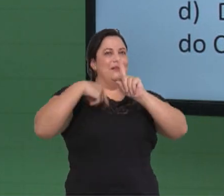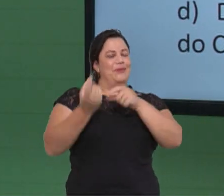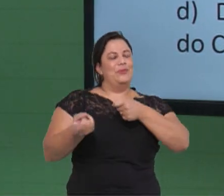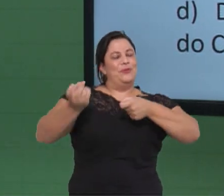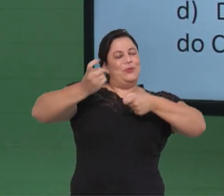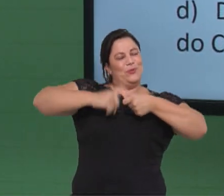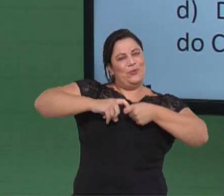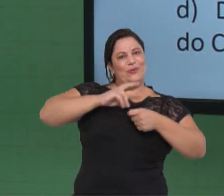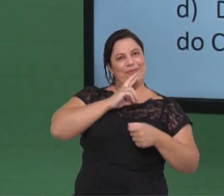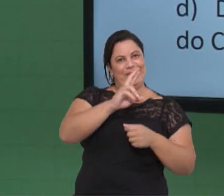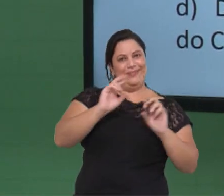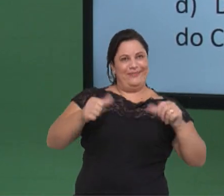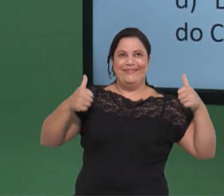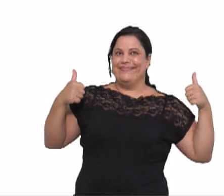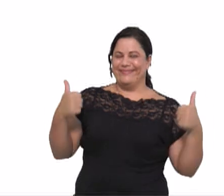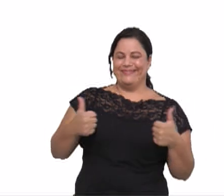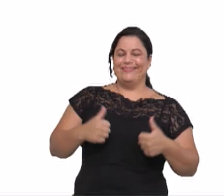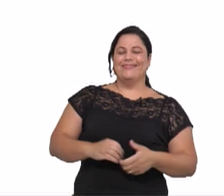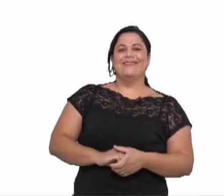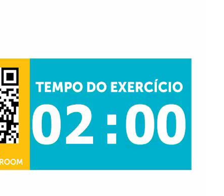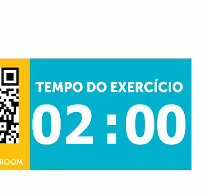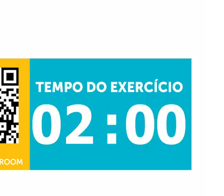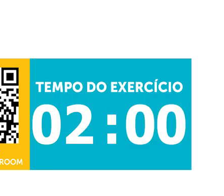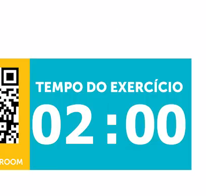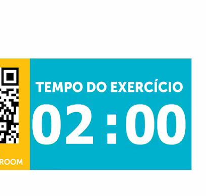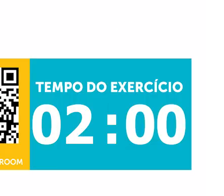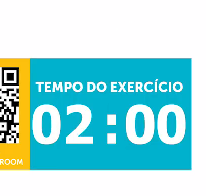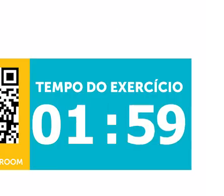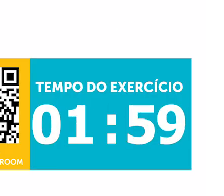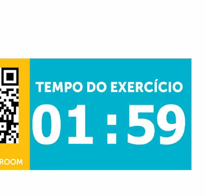para as respostas. Legal?